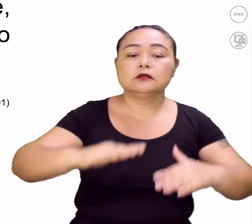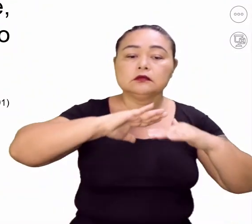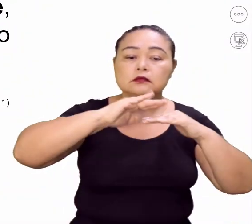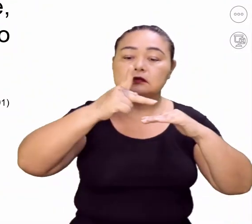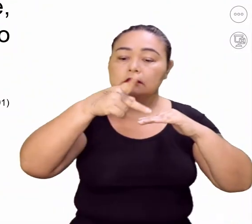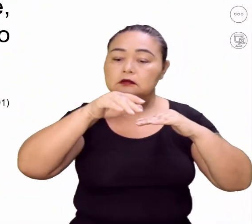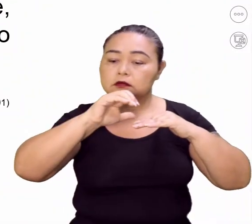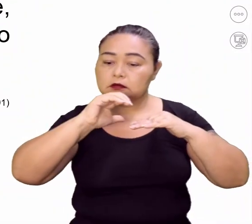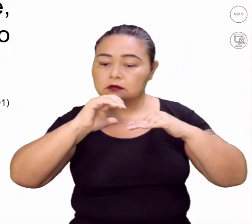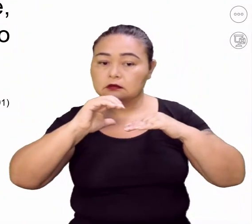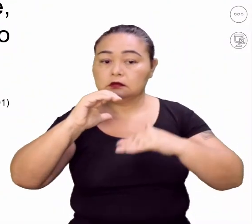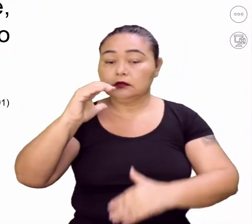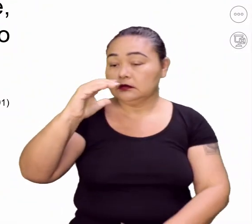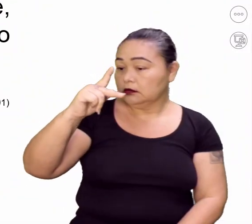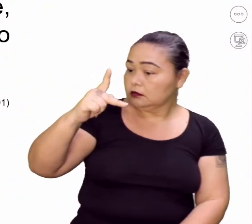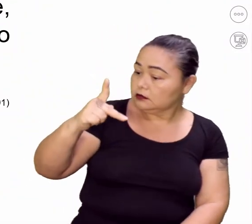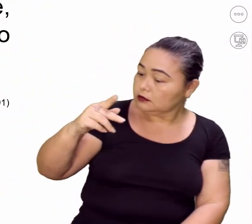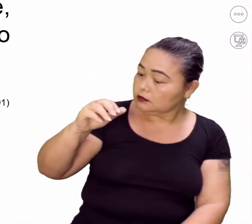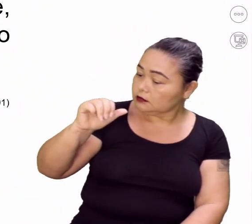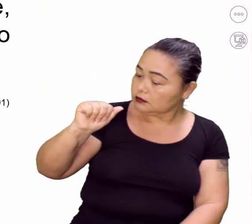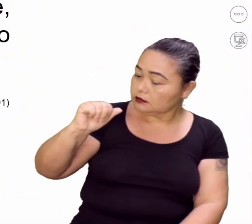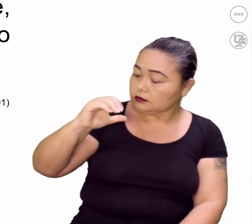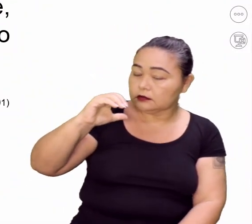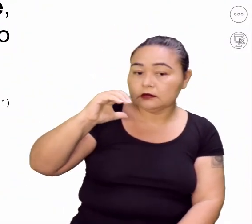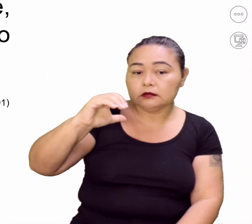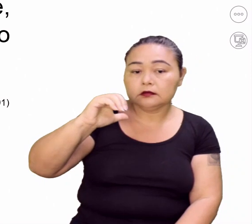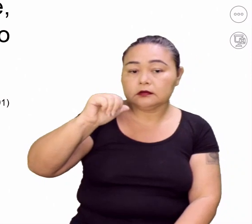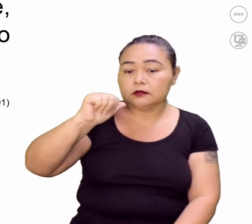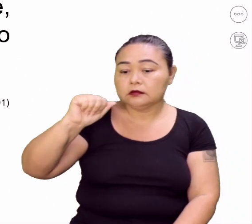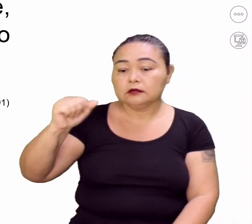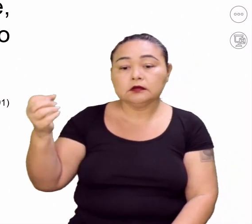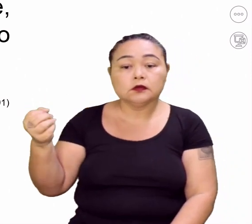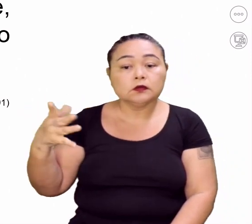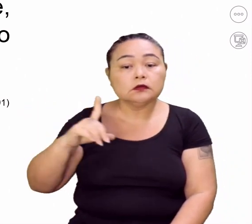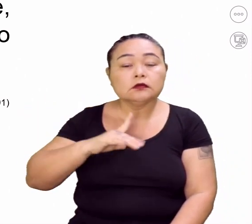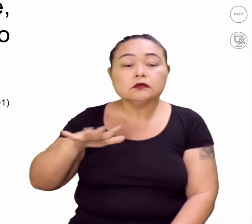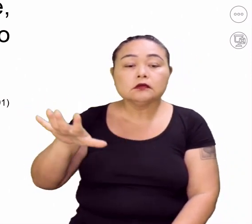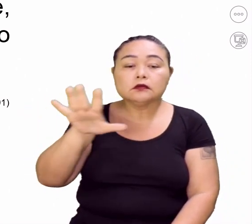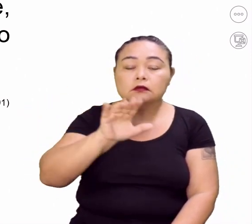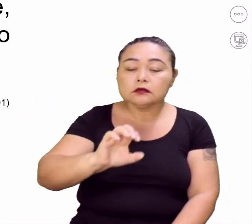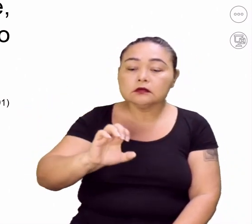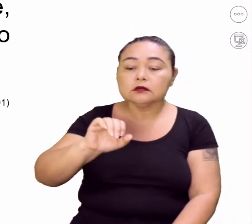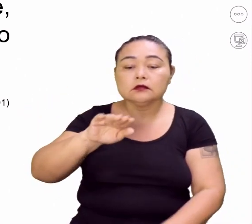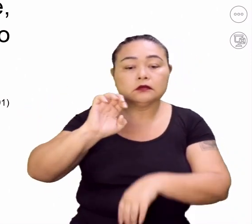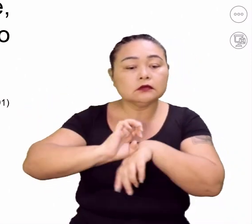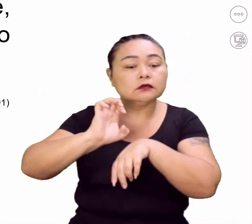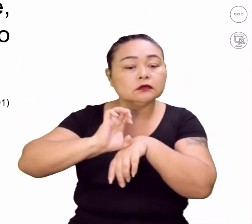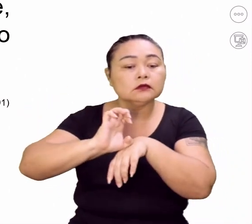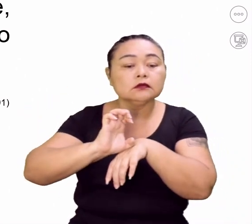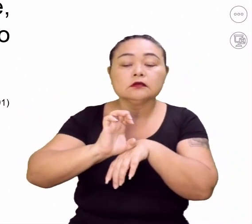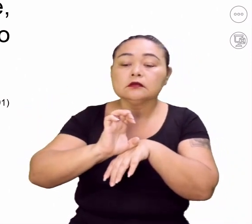Serra dos Pacás Novos, ela se desenvolve no centro-oeste do estado. E o Vale